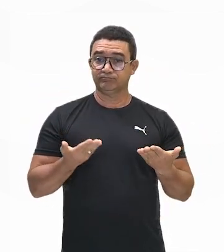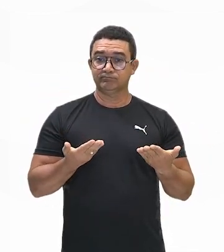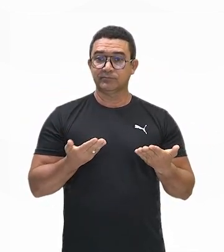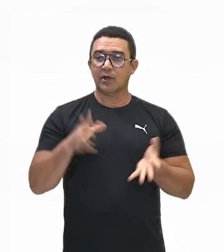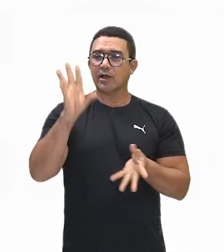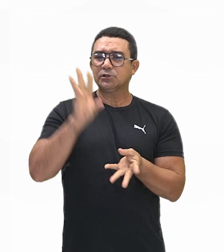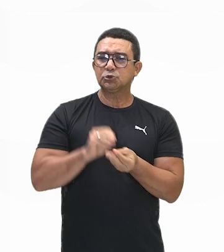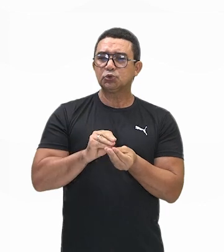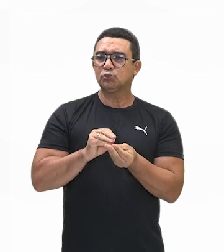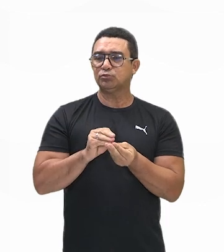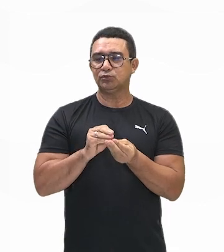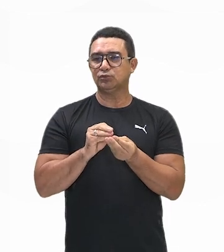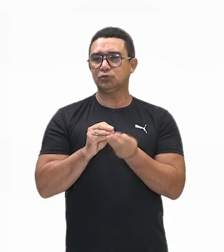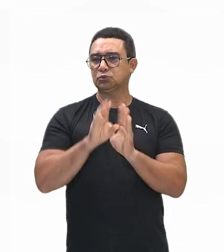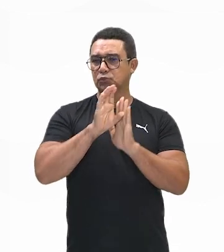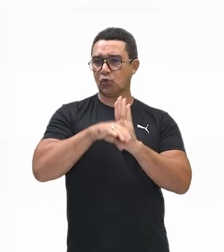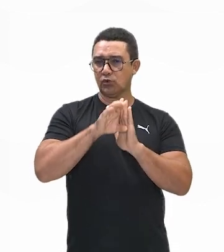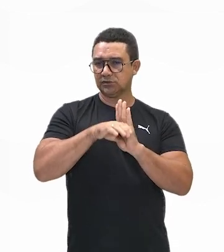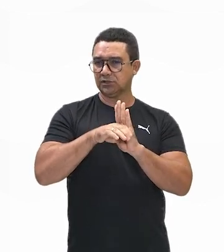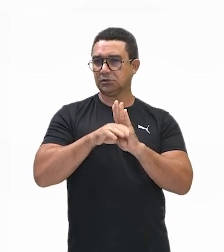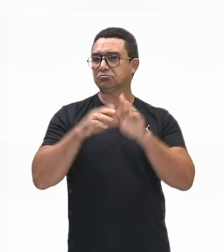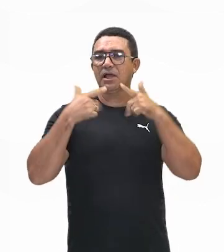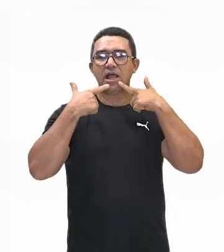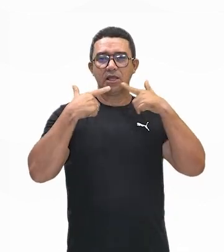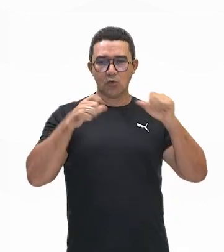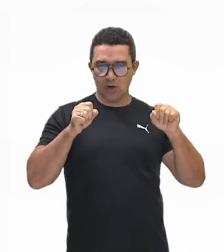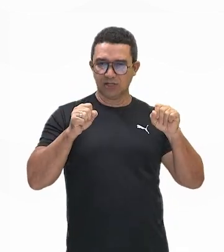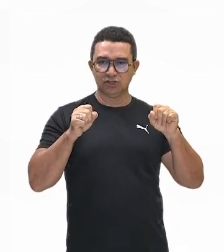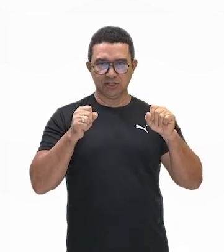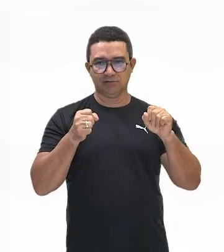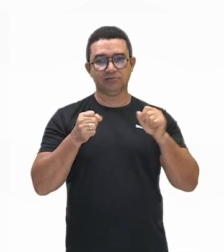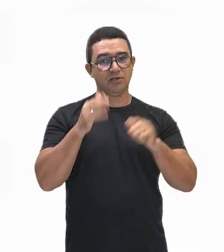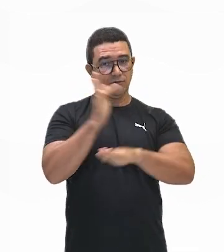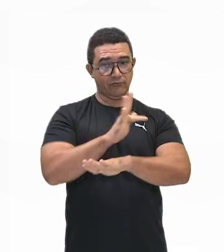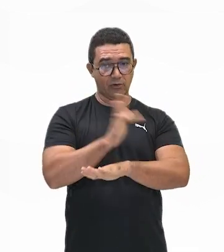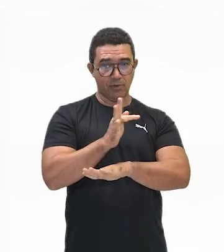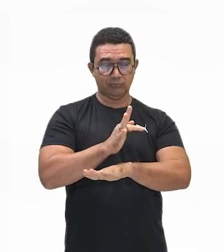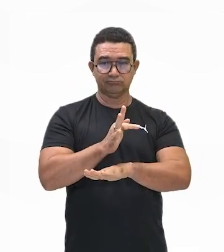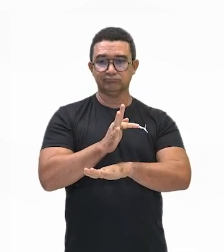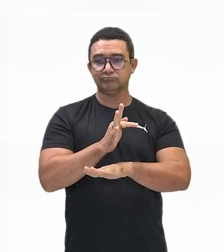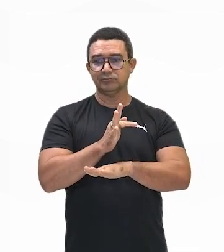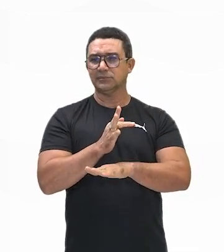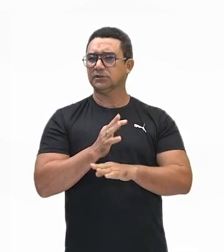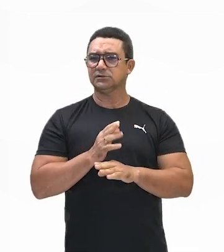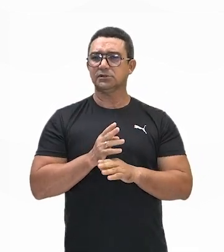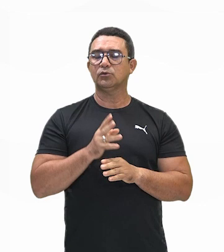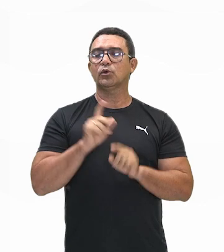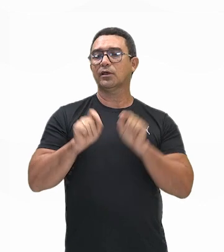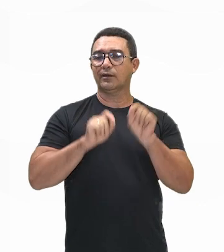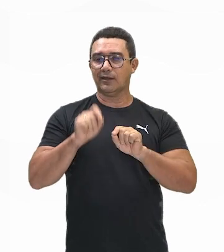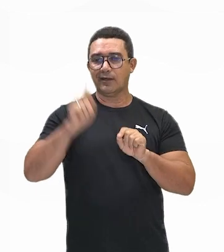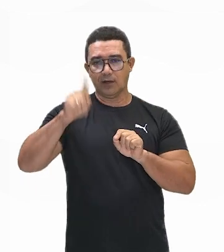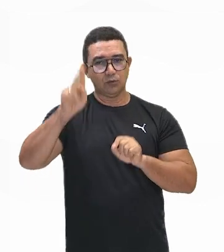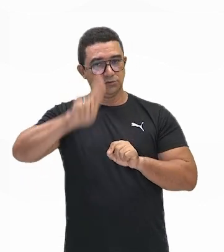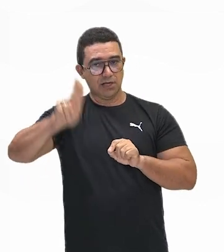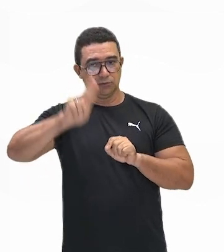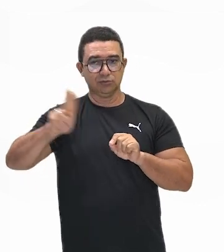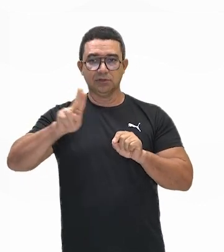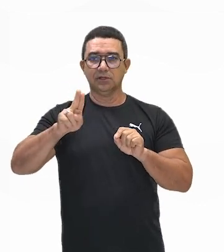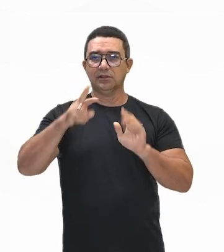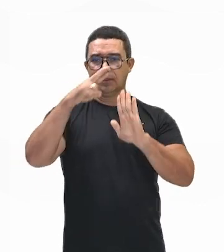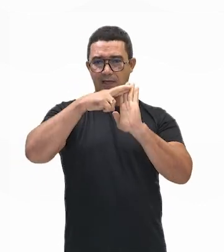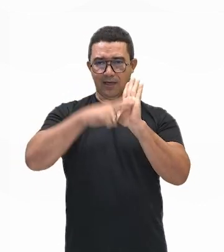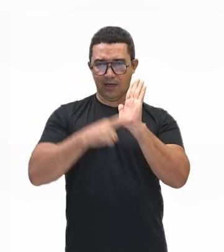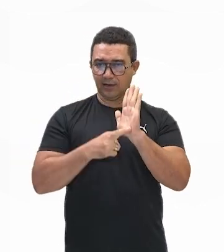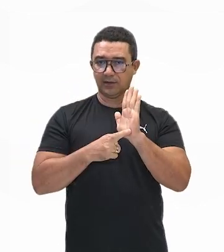resumo bem restrito, do que é linguagem formal. Então, é uma linguagem que está presente na norma, que é chamada também de norma culta,